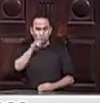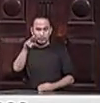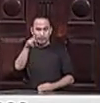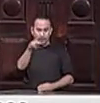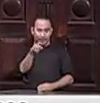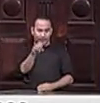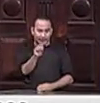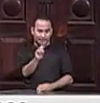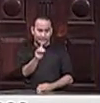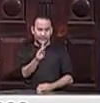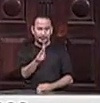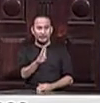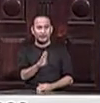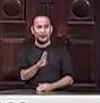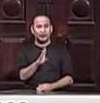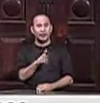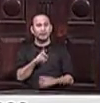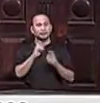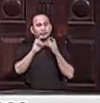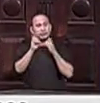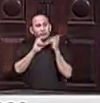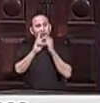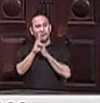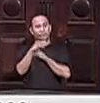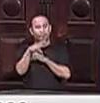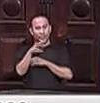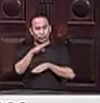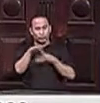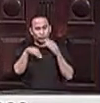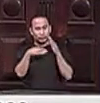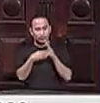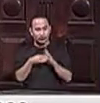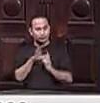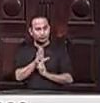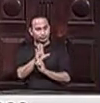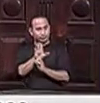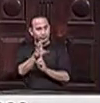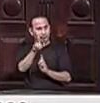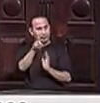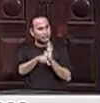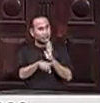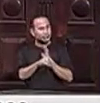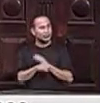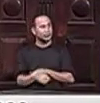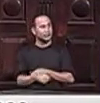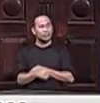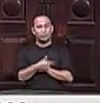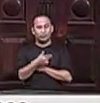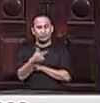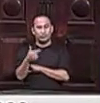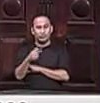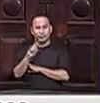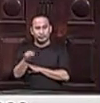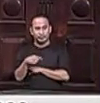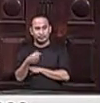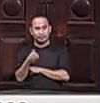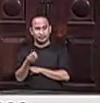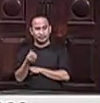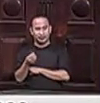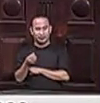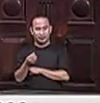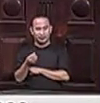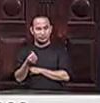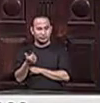PSDB, discutir o veto total aposto ao projeto de lei 2260 de